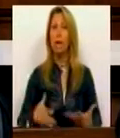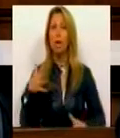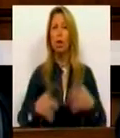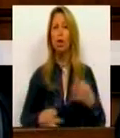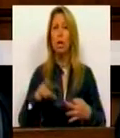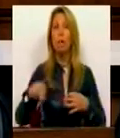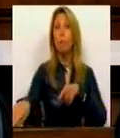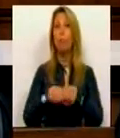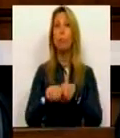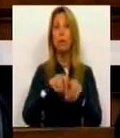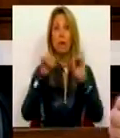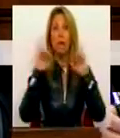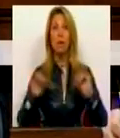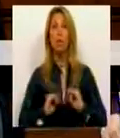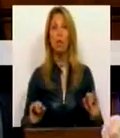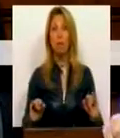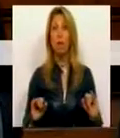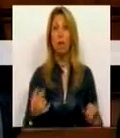vista de política internacional,